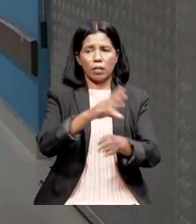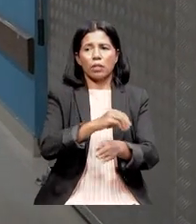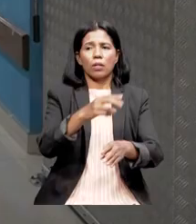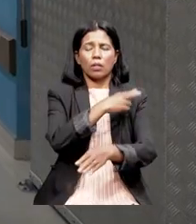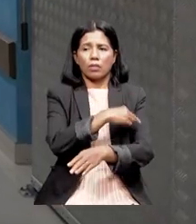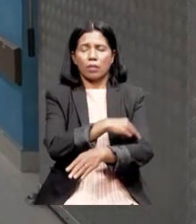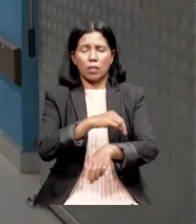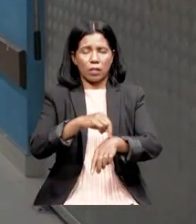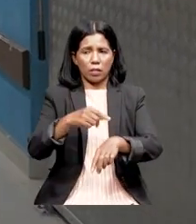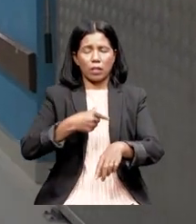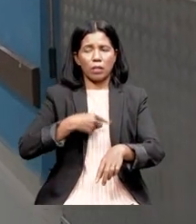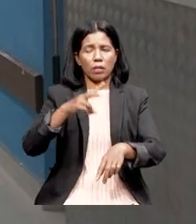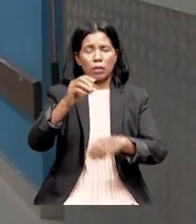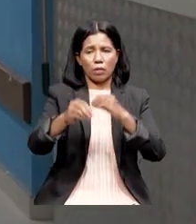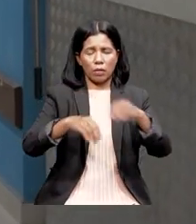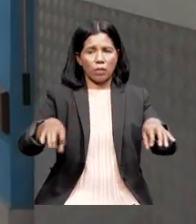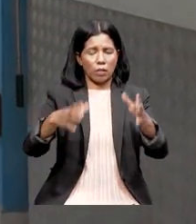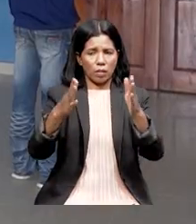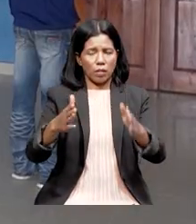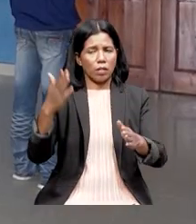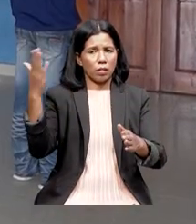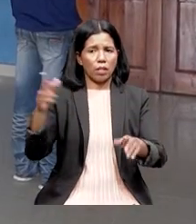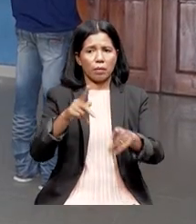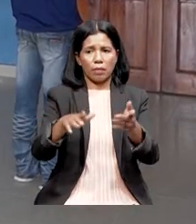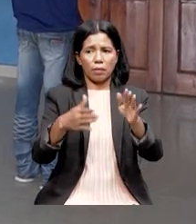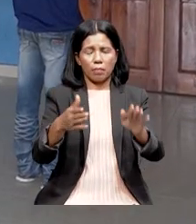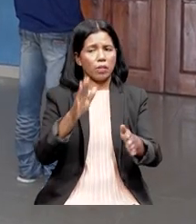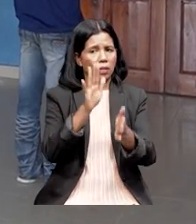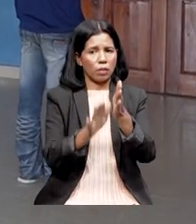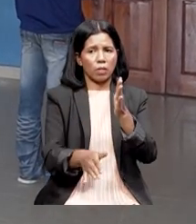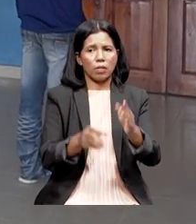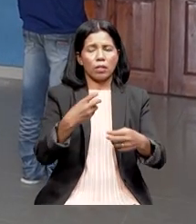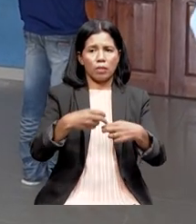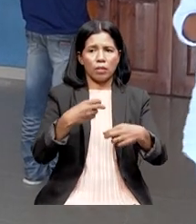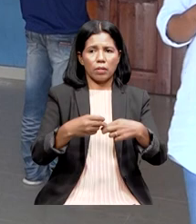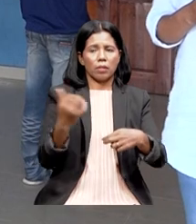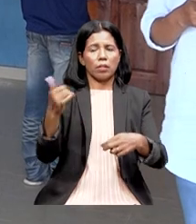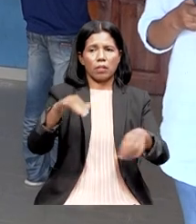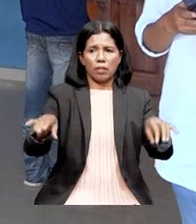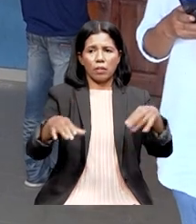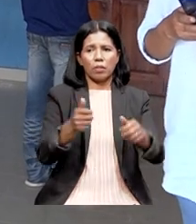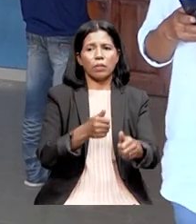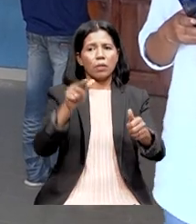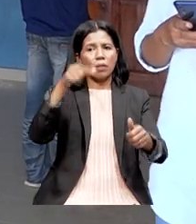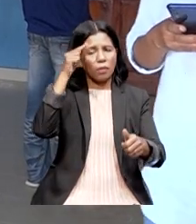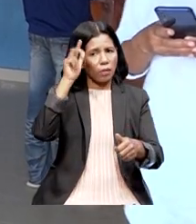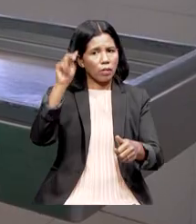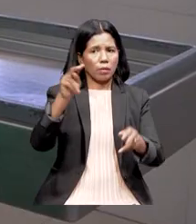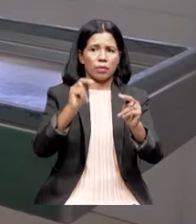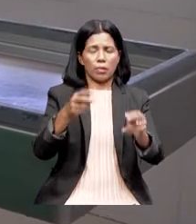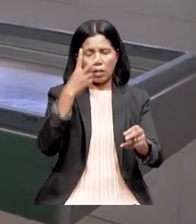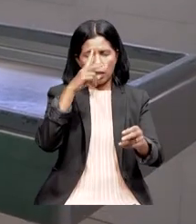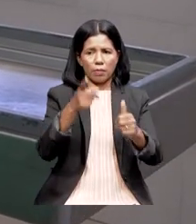Hospital Nacional Guido Valdares, quando o recurso humano e a sala mortuário, nem menos, pode prejudicar a ser no serviço. No neto, o governante né, precisa ter